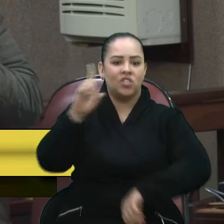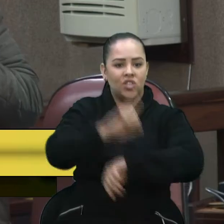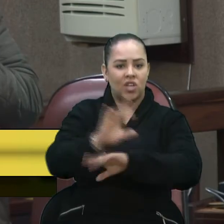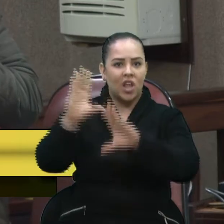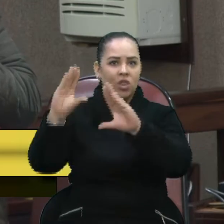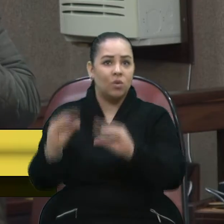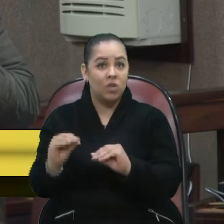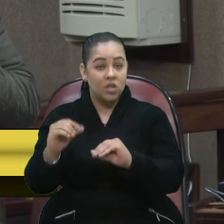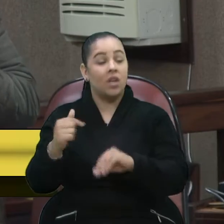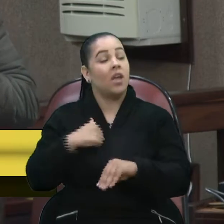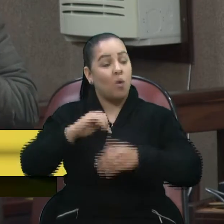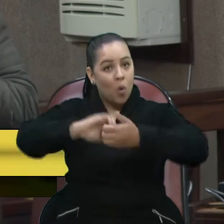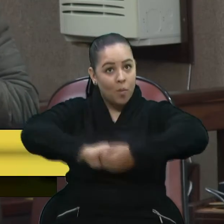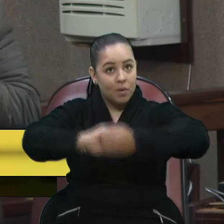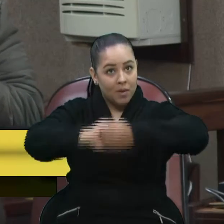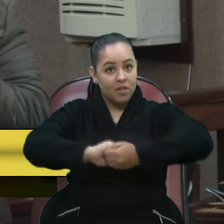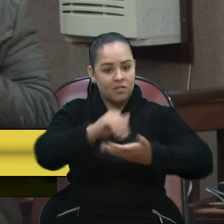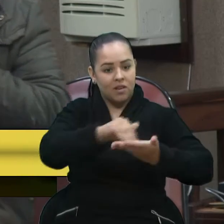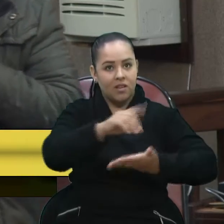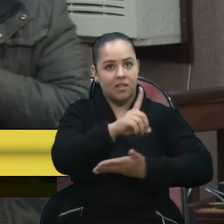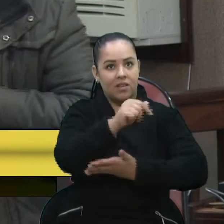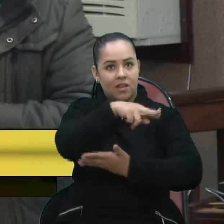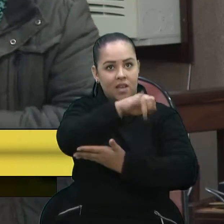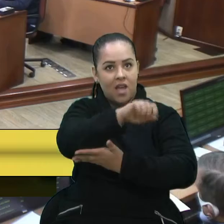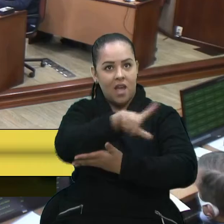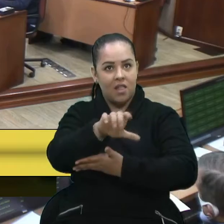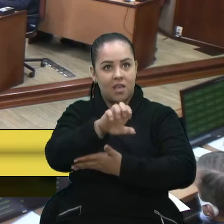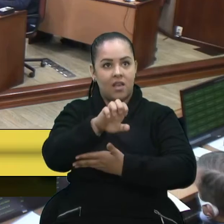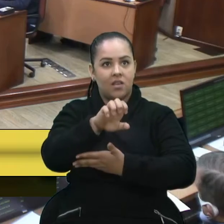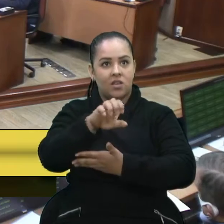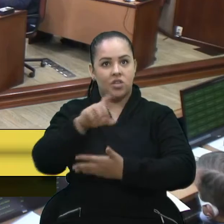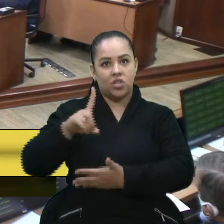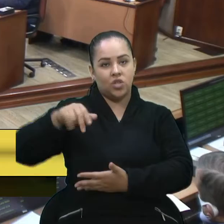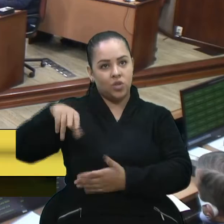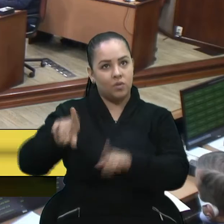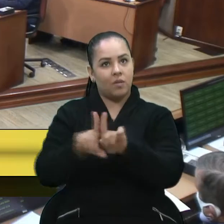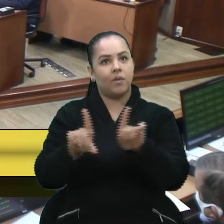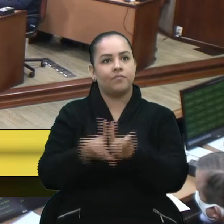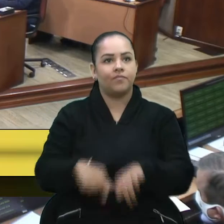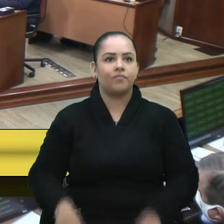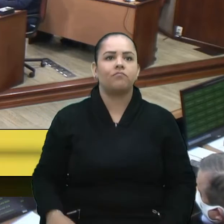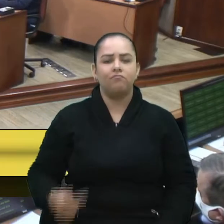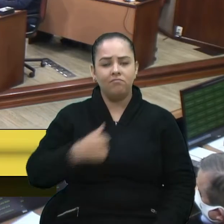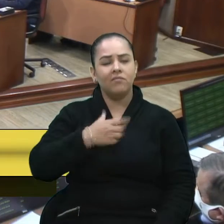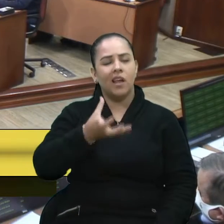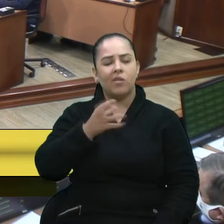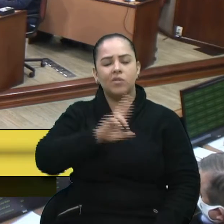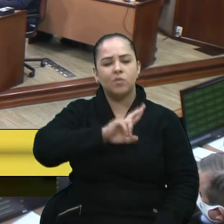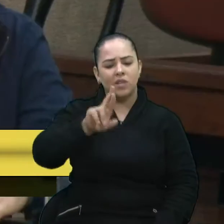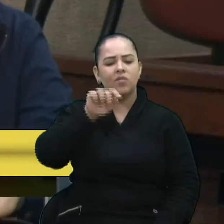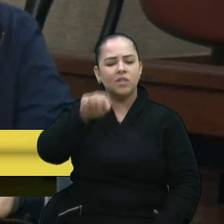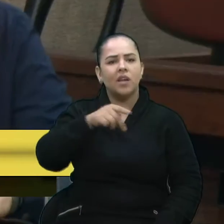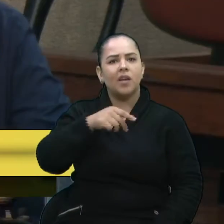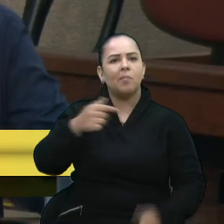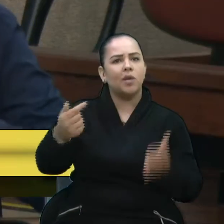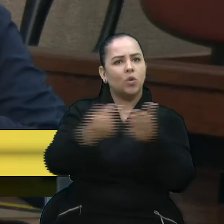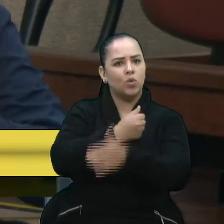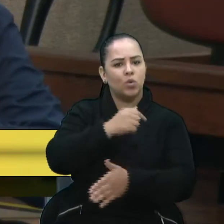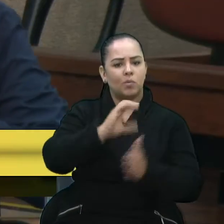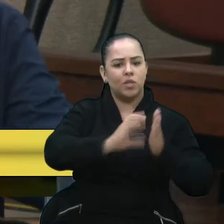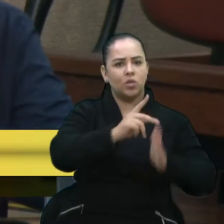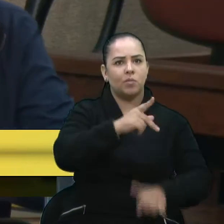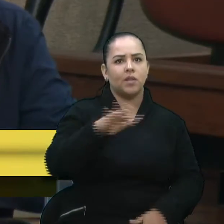secretária Daniele e do doutor Dino. Essa é a parte, vereador. Não, eu quero responder a sua pergunta que o senhor fez à bancada do PT. Eu